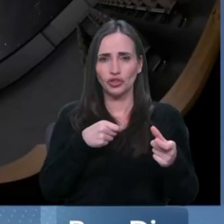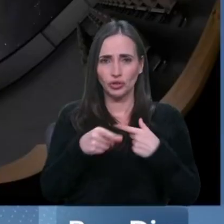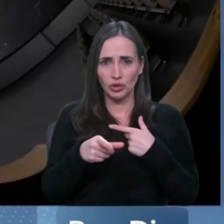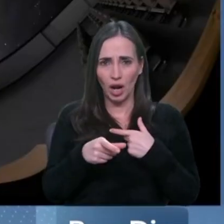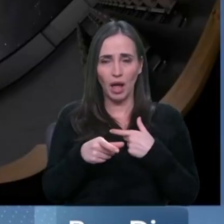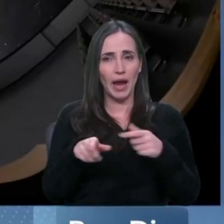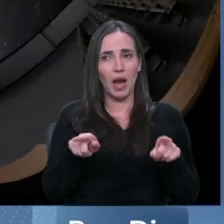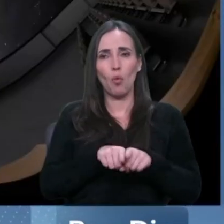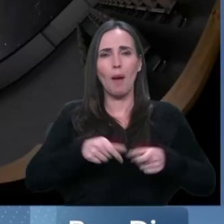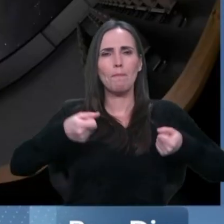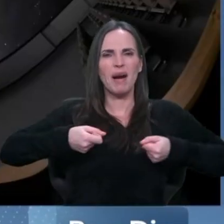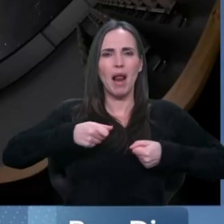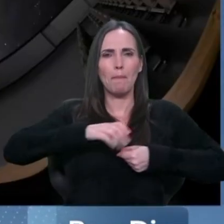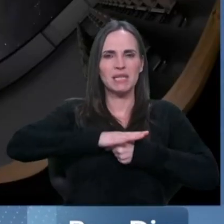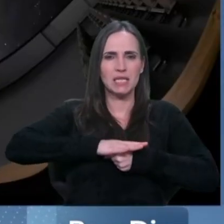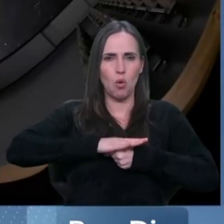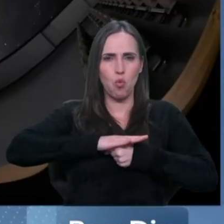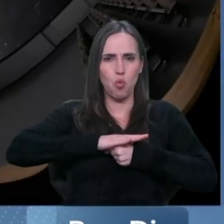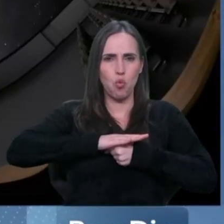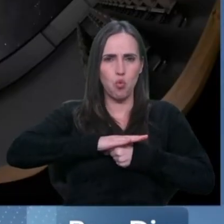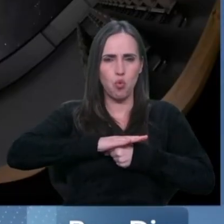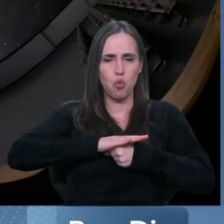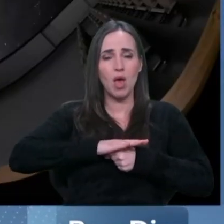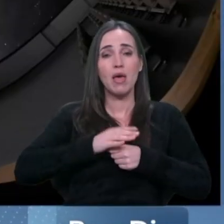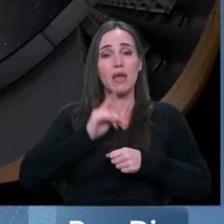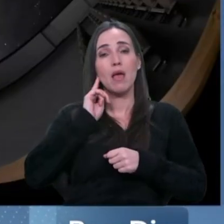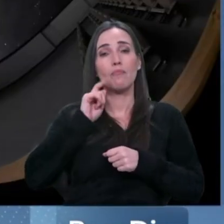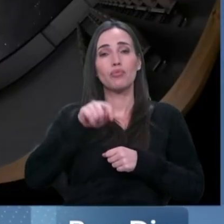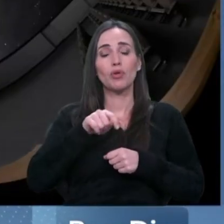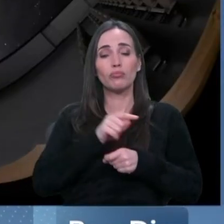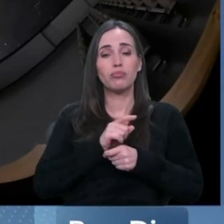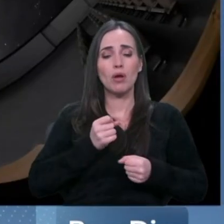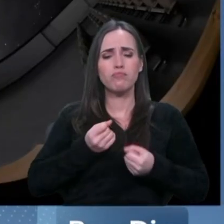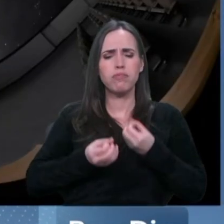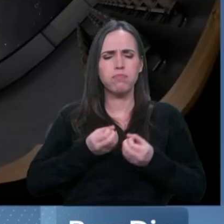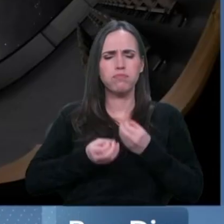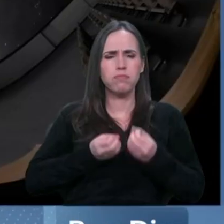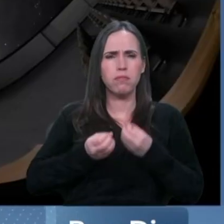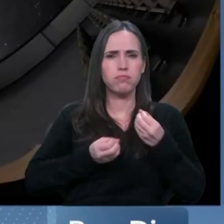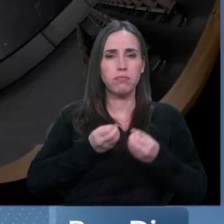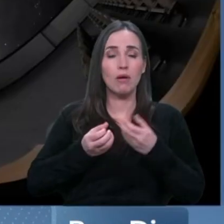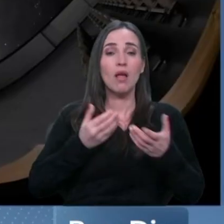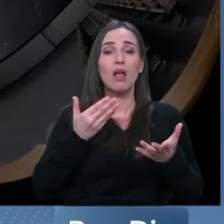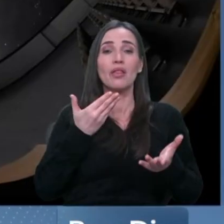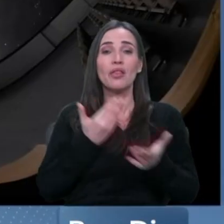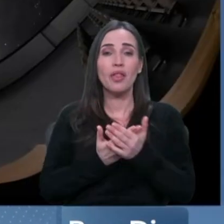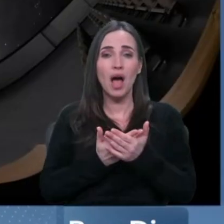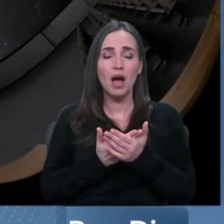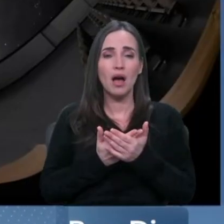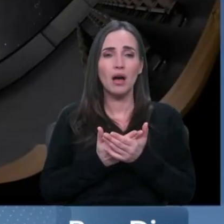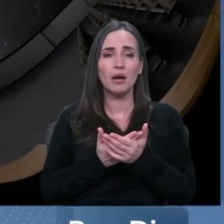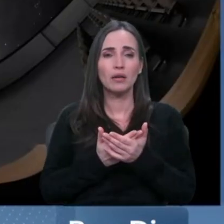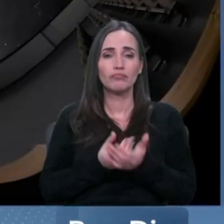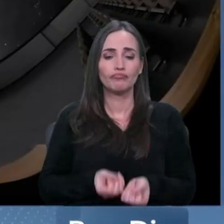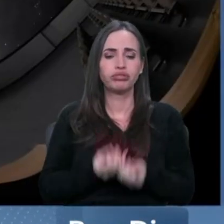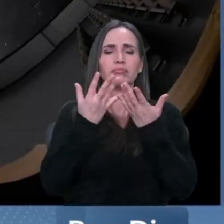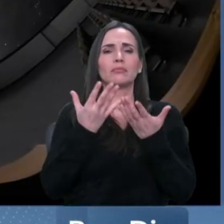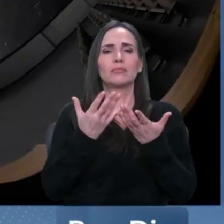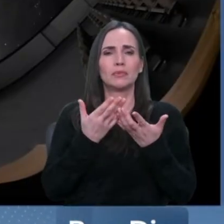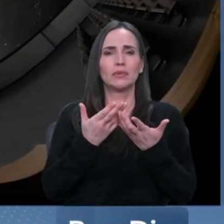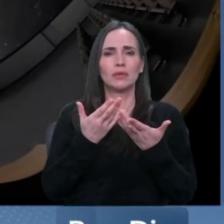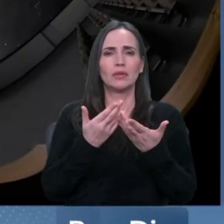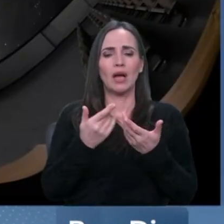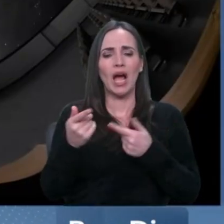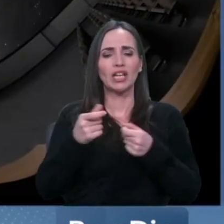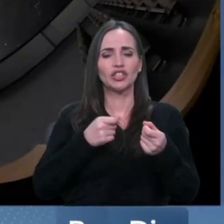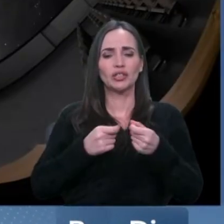de pressão. E a pressão aqui é fundamental, porque chega a um ponto em que a pressão faz com que responda e a estrela